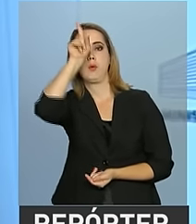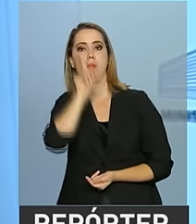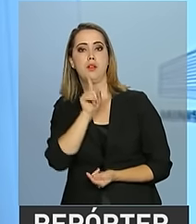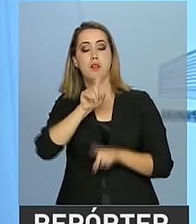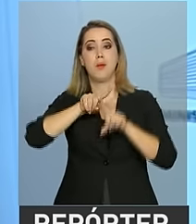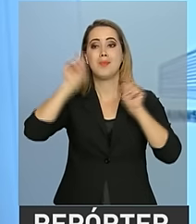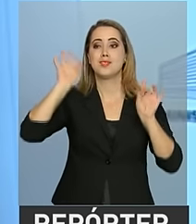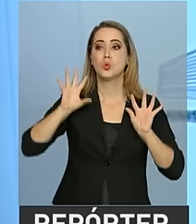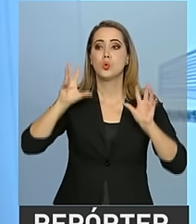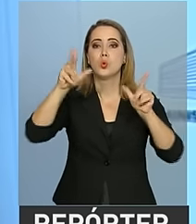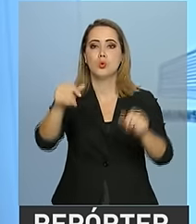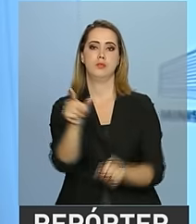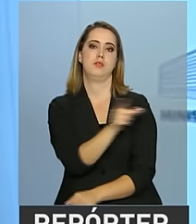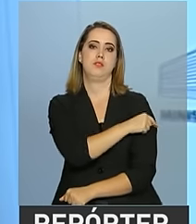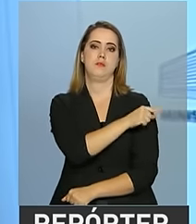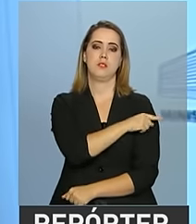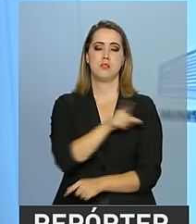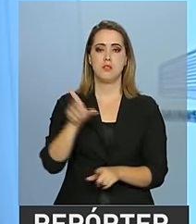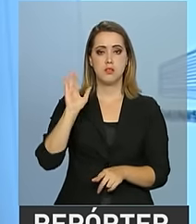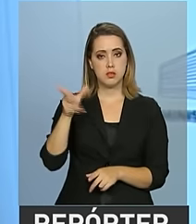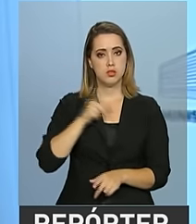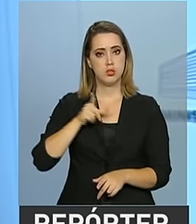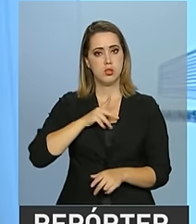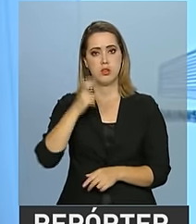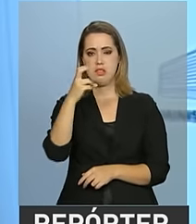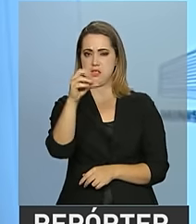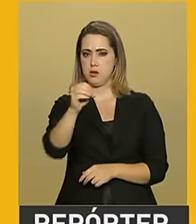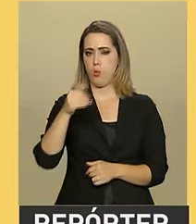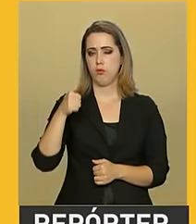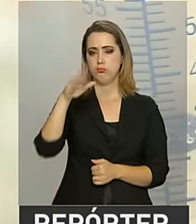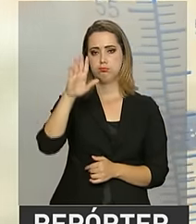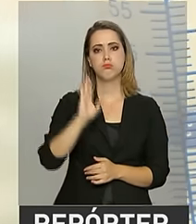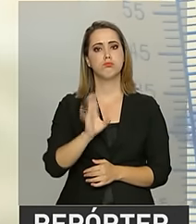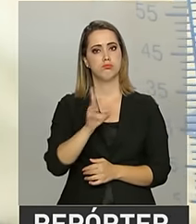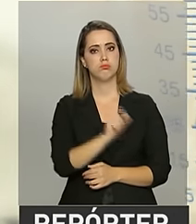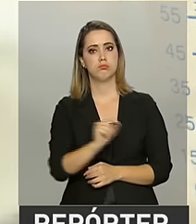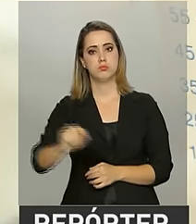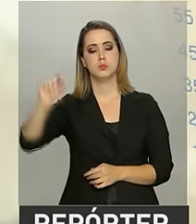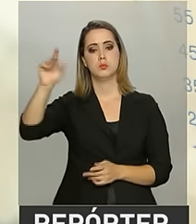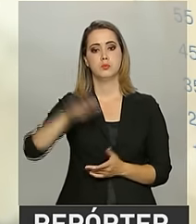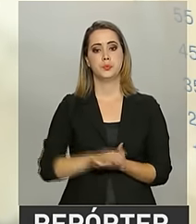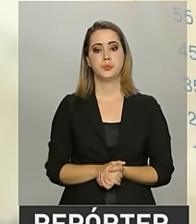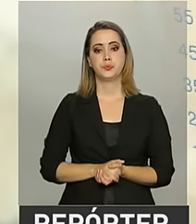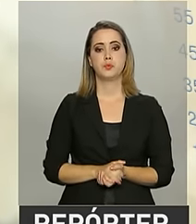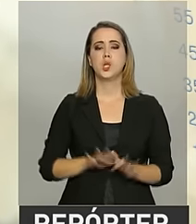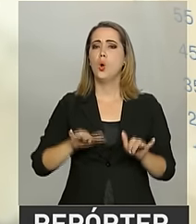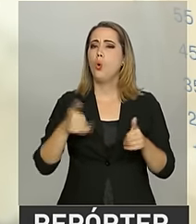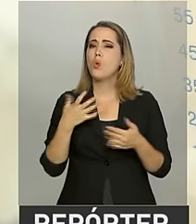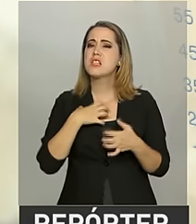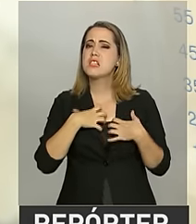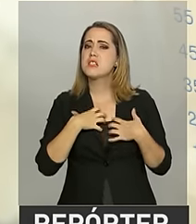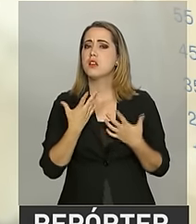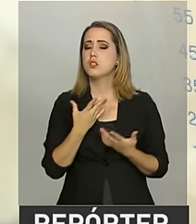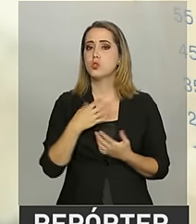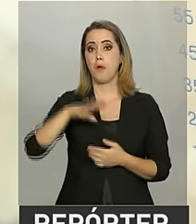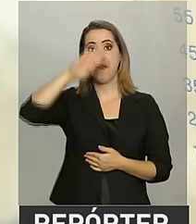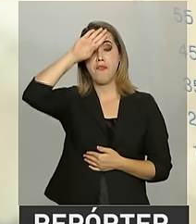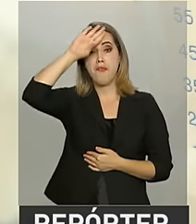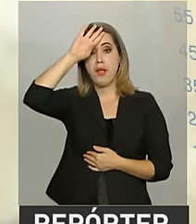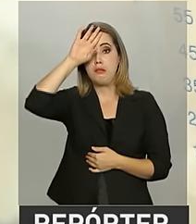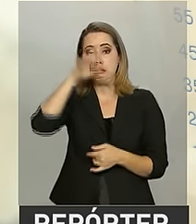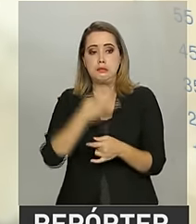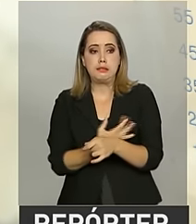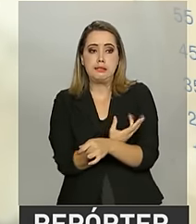para todo o conjunto de mais de 50 imunobiológicos em todo o país os sintomas iniciais da febre amarela incluem febre